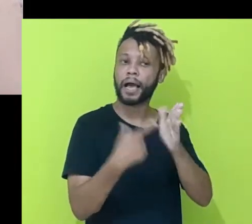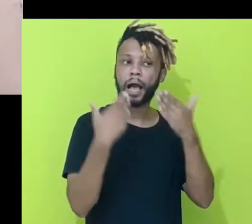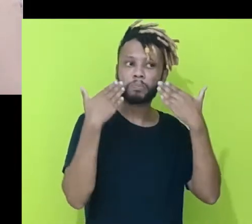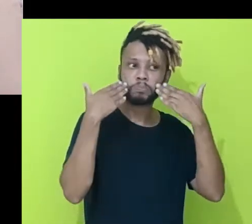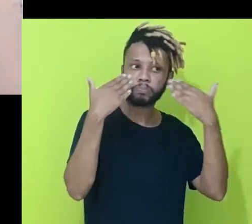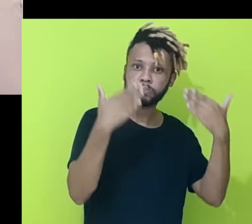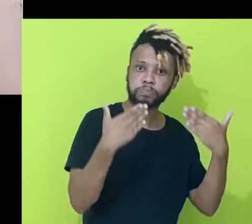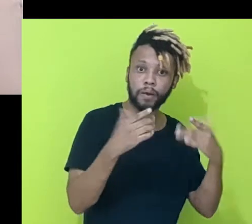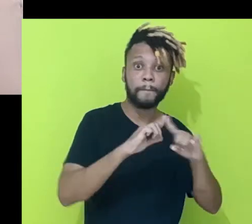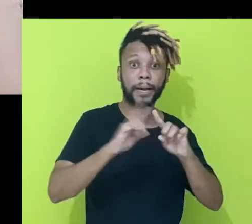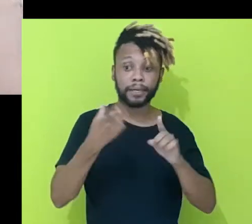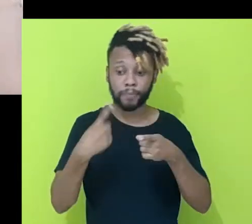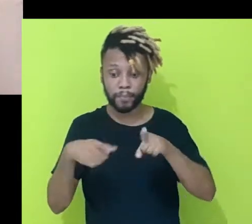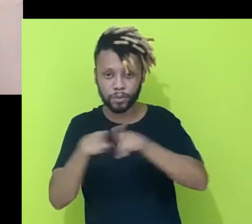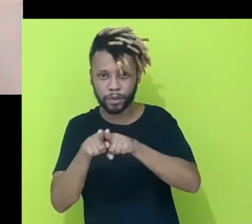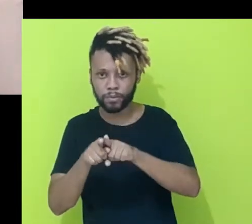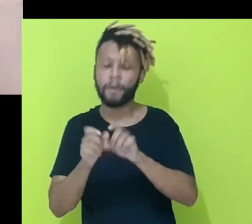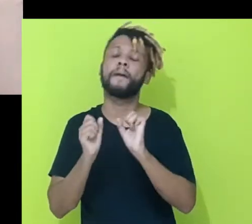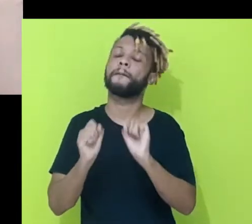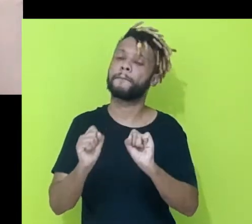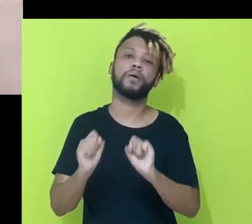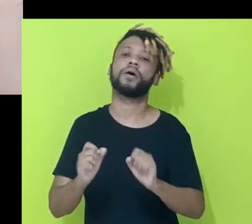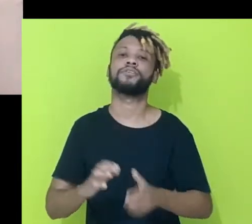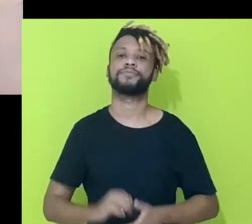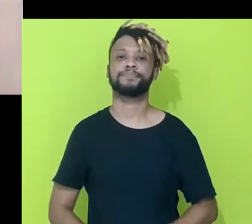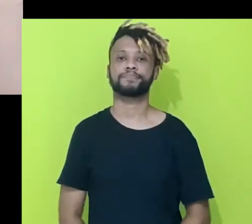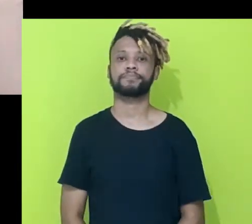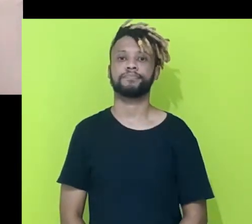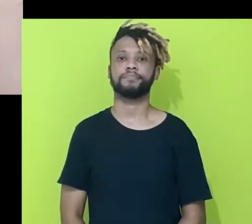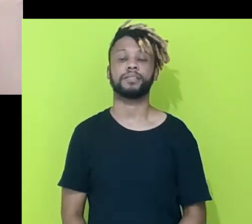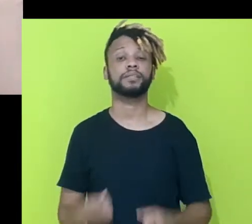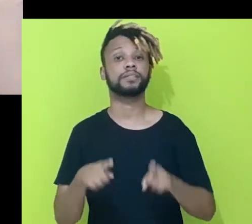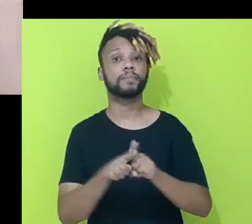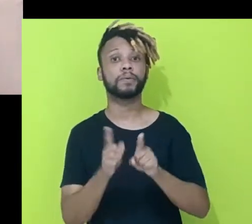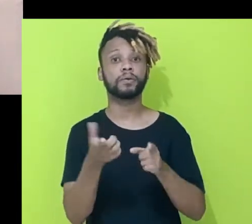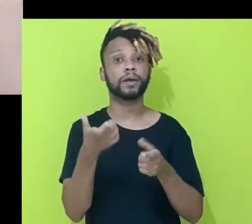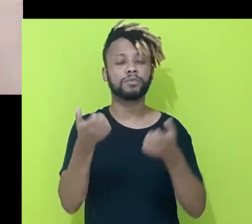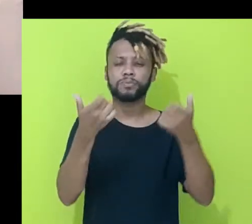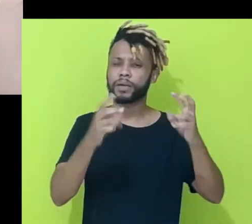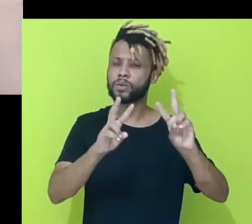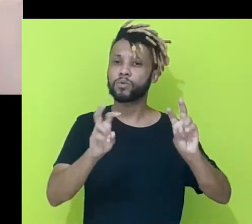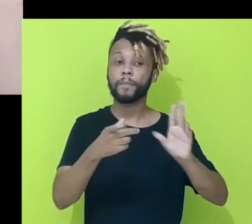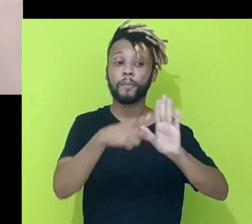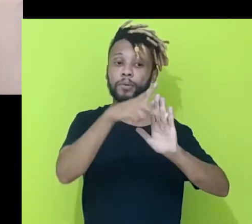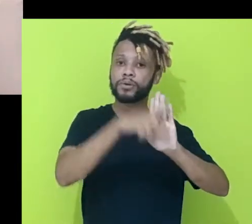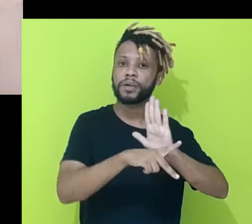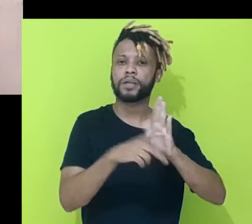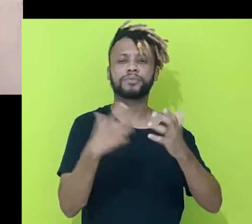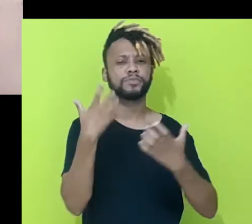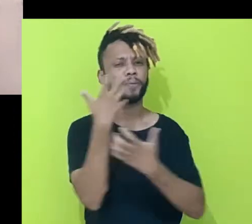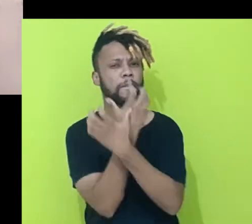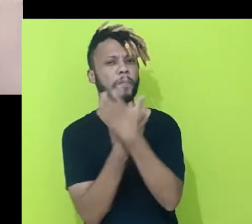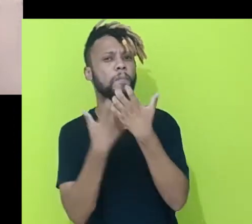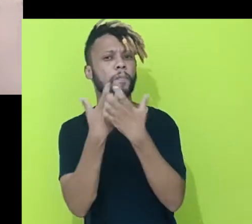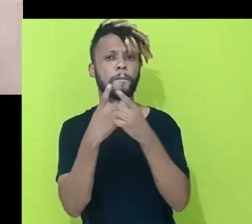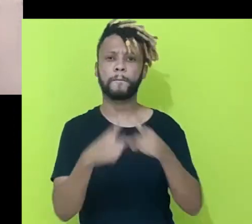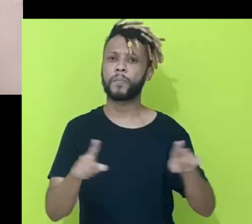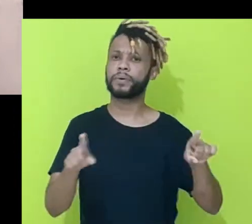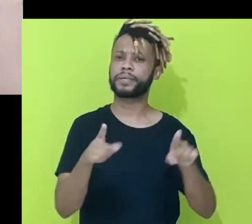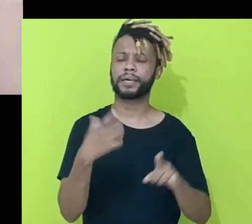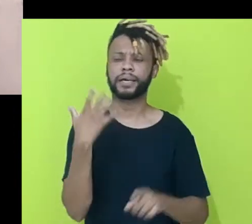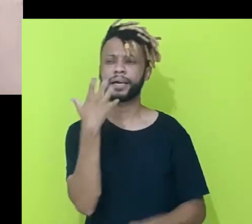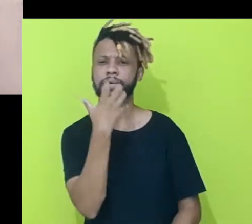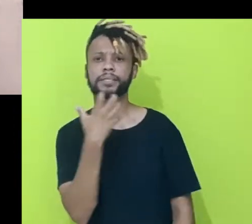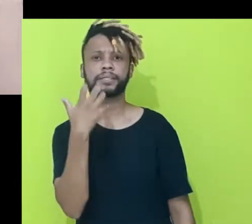aparecer. Patrocínio pode. E aqui eu acho importante destacar que um projeto de música cantada, que é o nosso exemplo